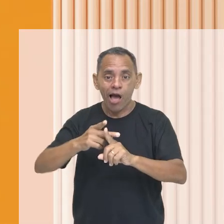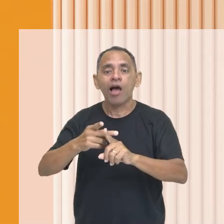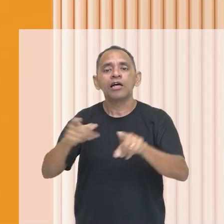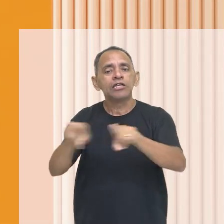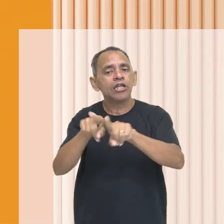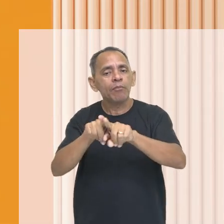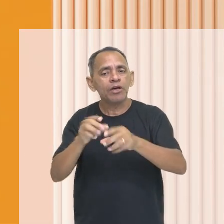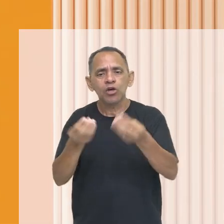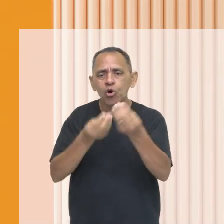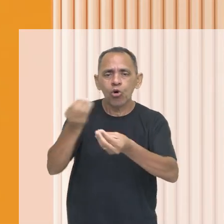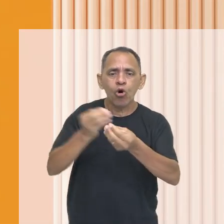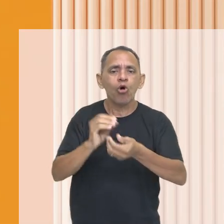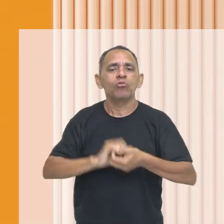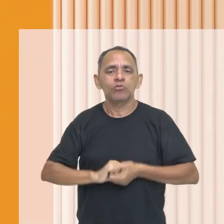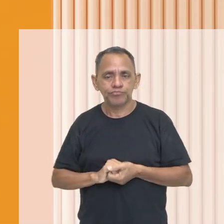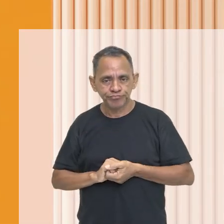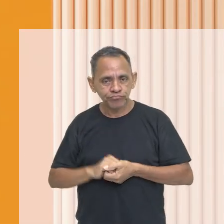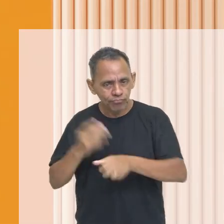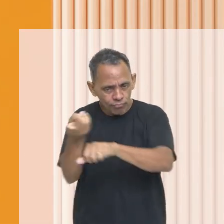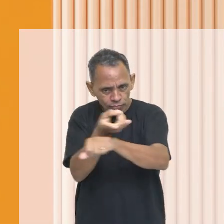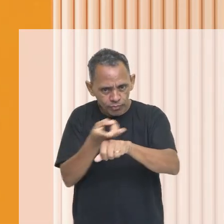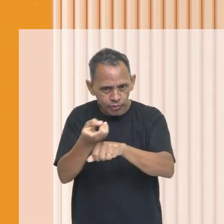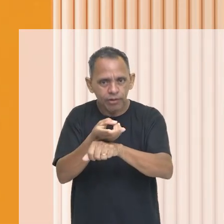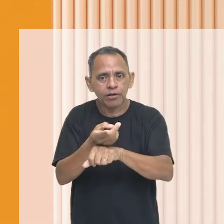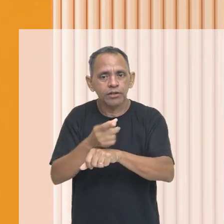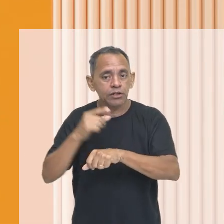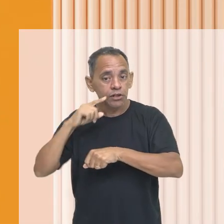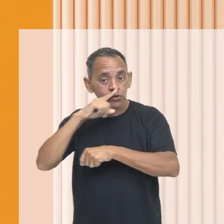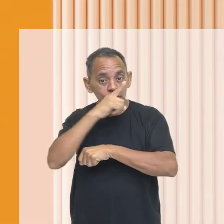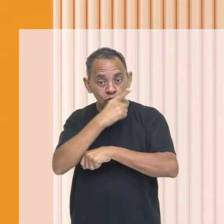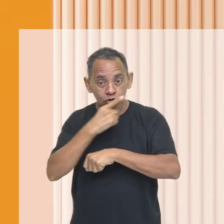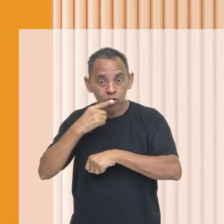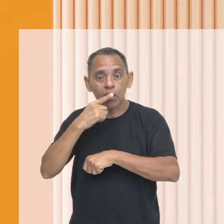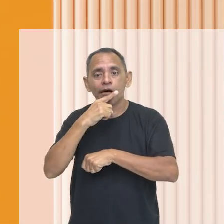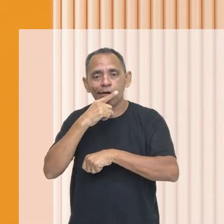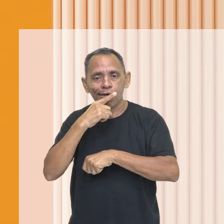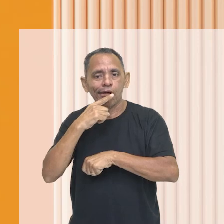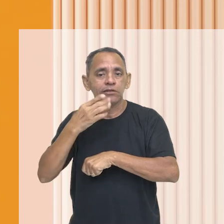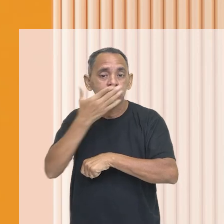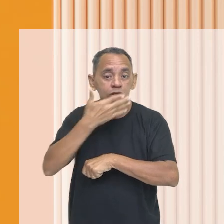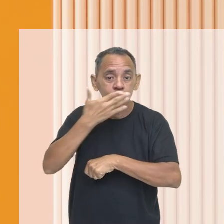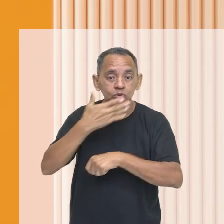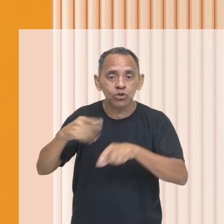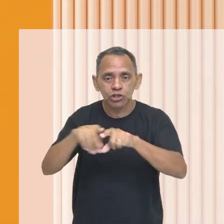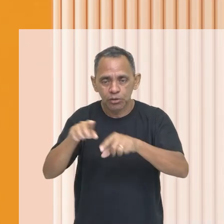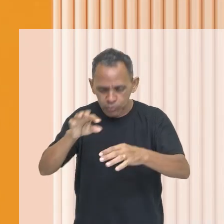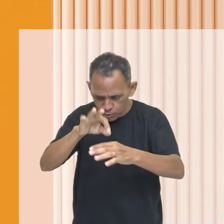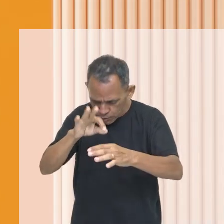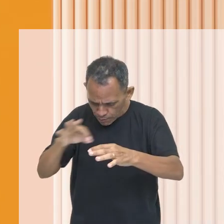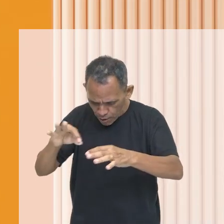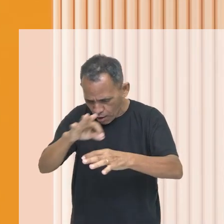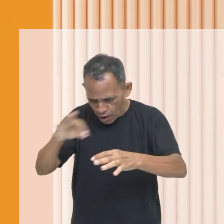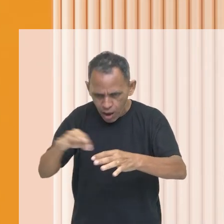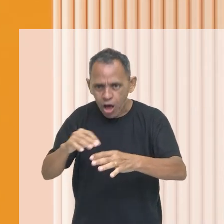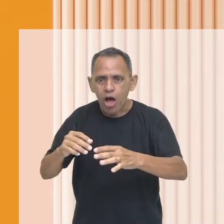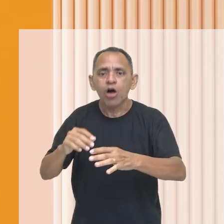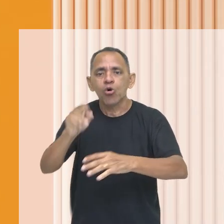da cana-de-açúcar. E essa mão de obra utilizada vai ser qual? A mão de